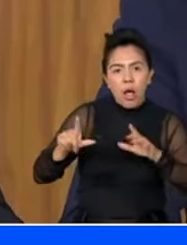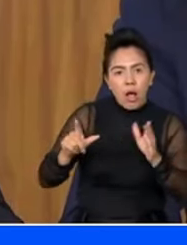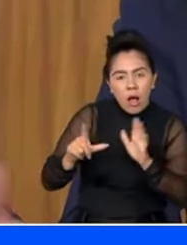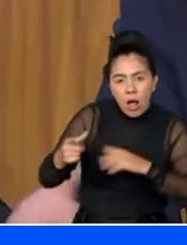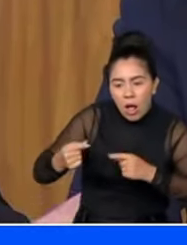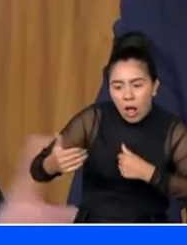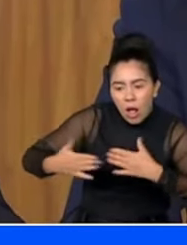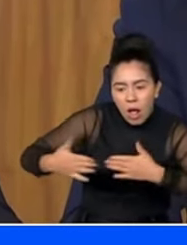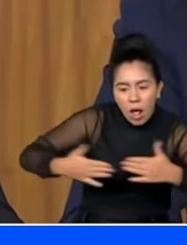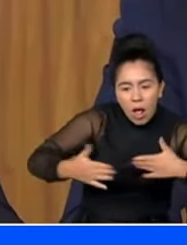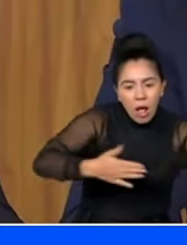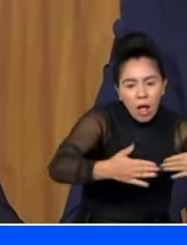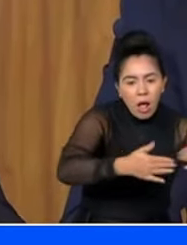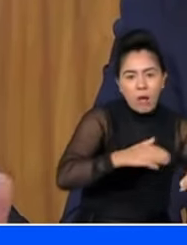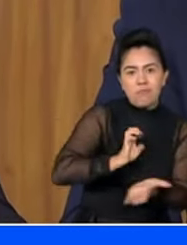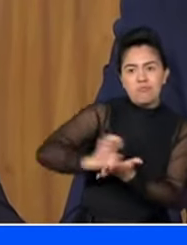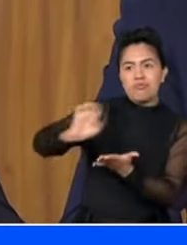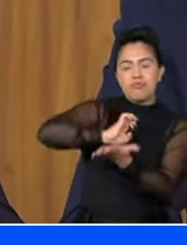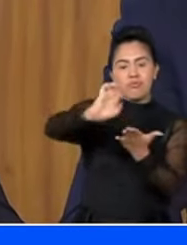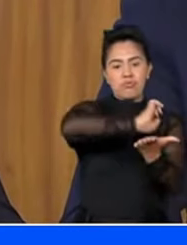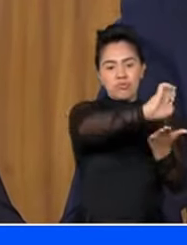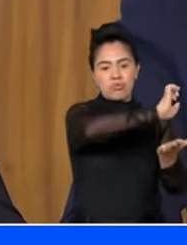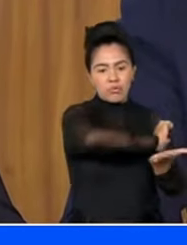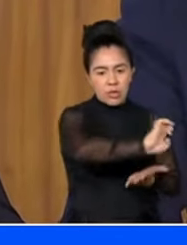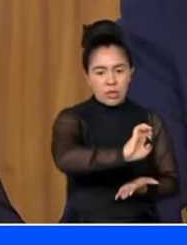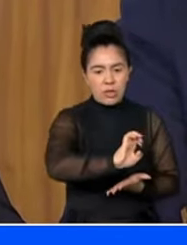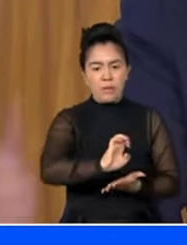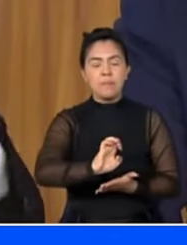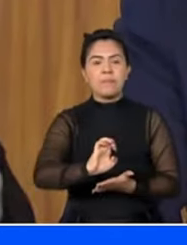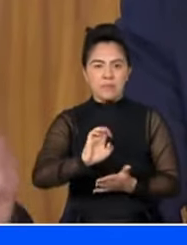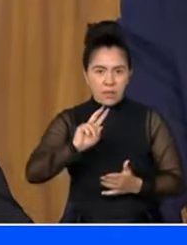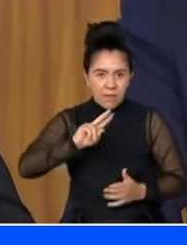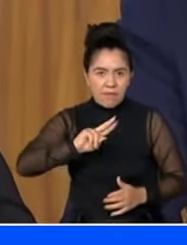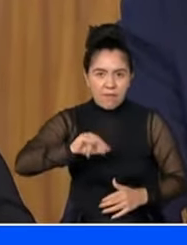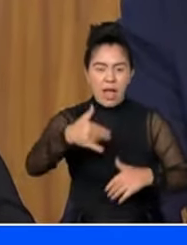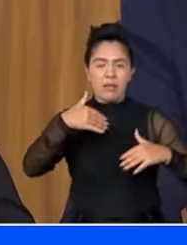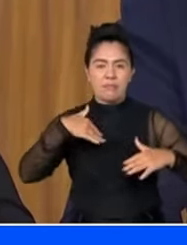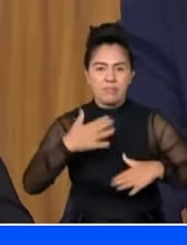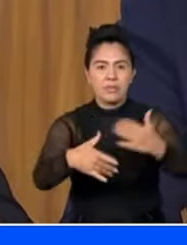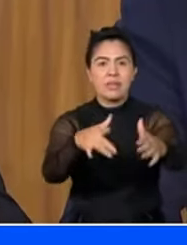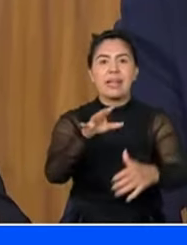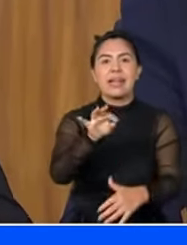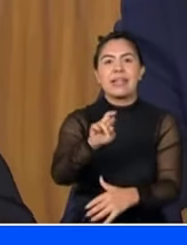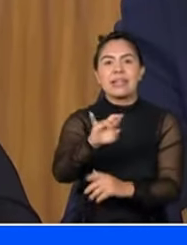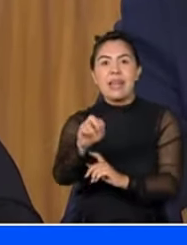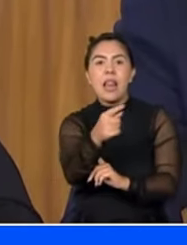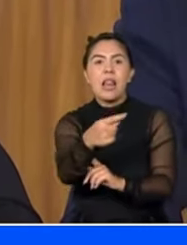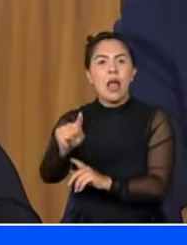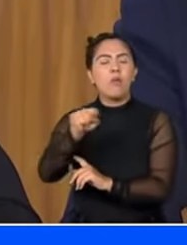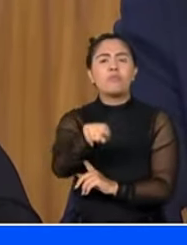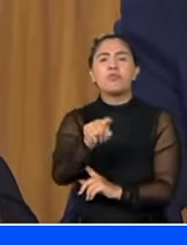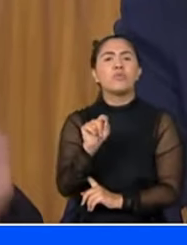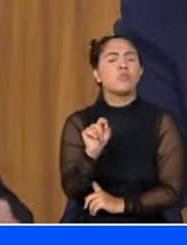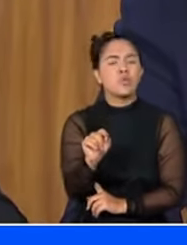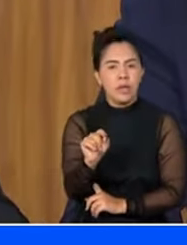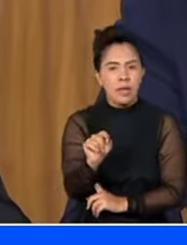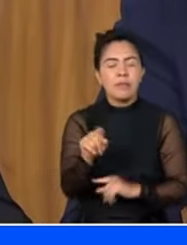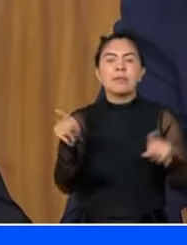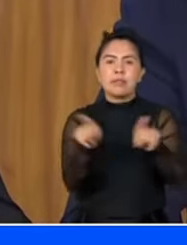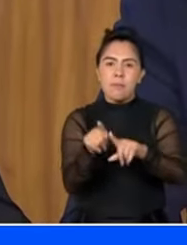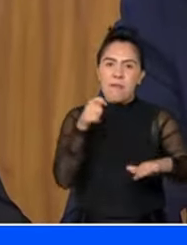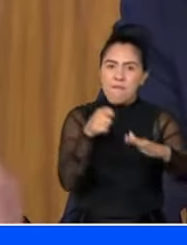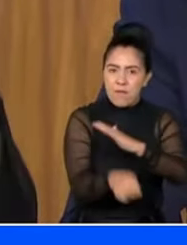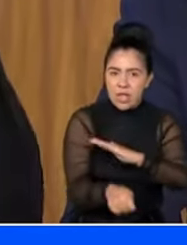exportação, aí nós vamos estar entrando no que eu chamo de era trilionária. Mas tem um outro trilhão. O outro trilhão é dos